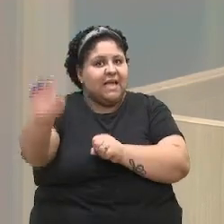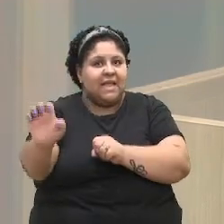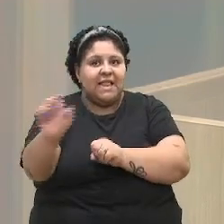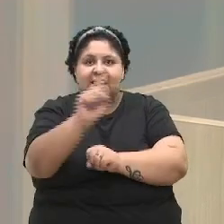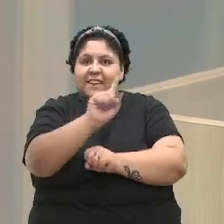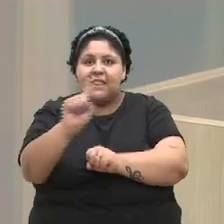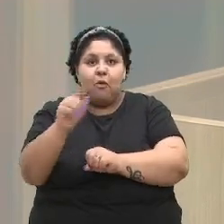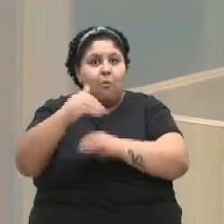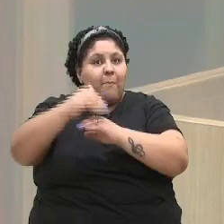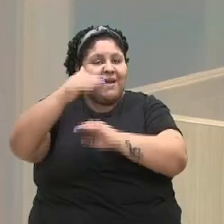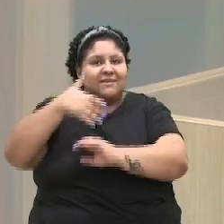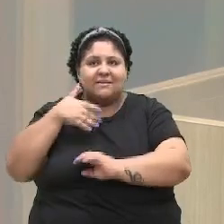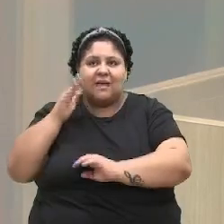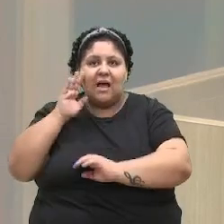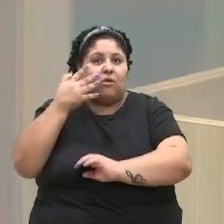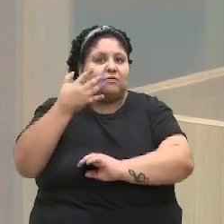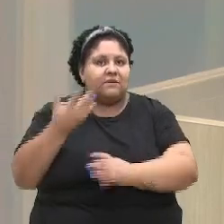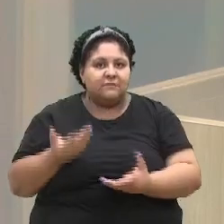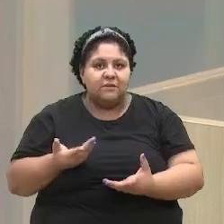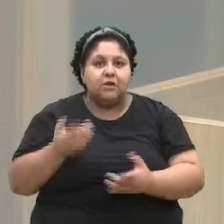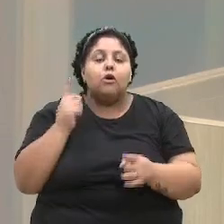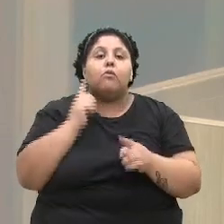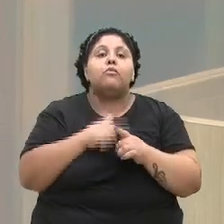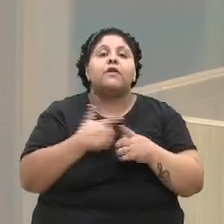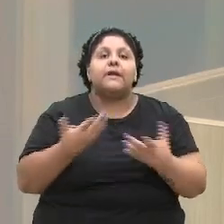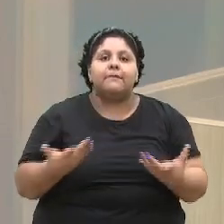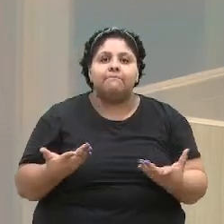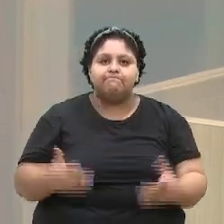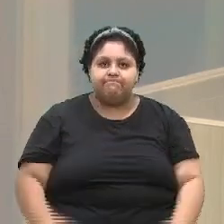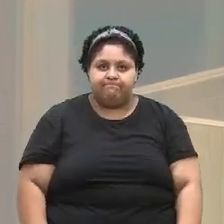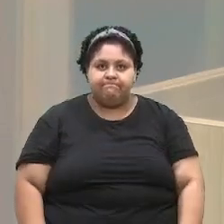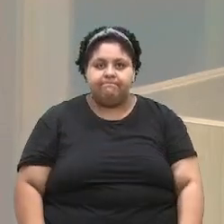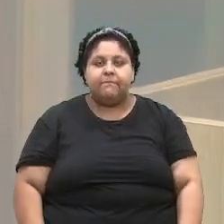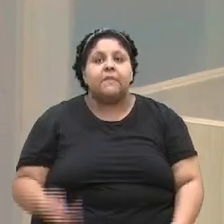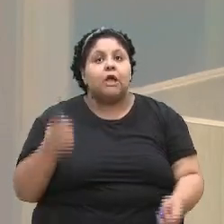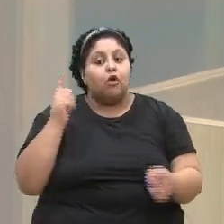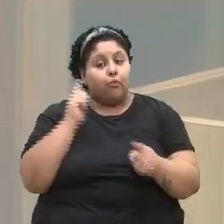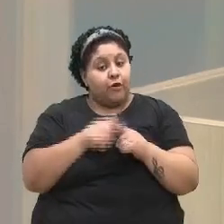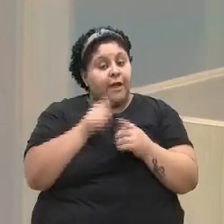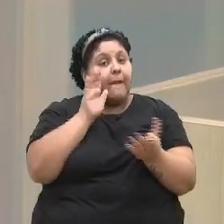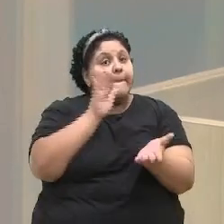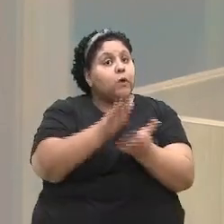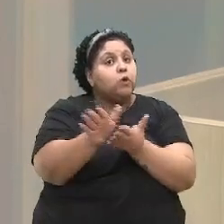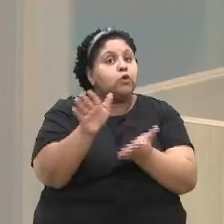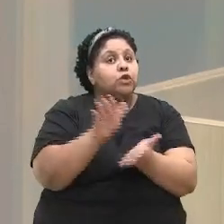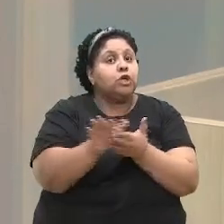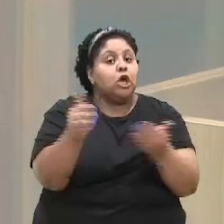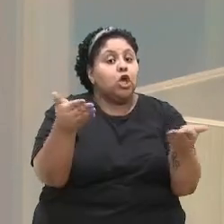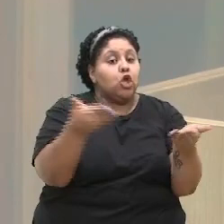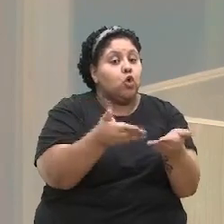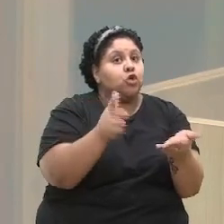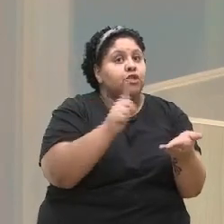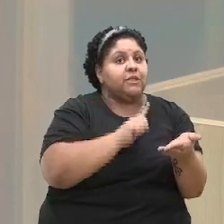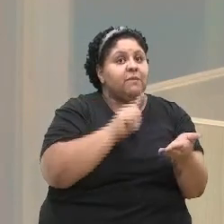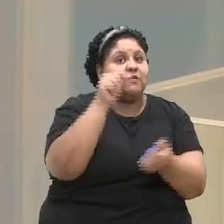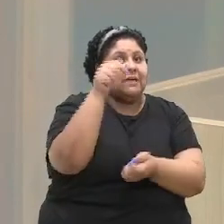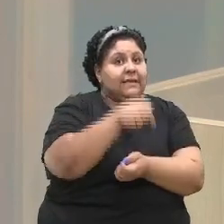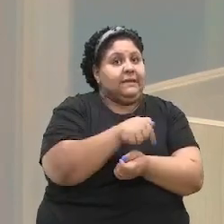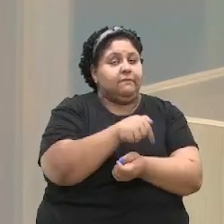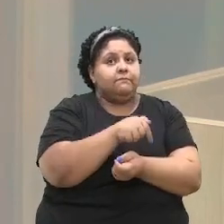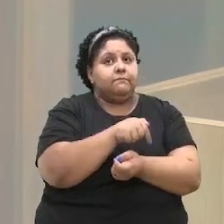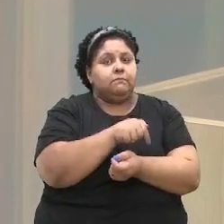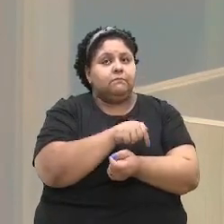mais acontecer por qual motivo porque a produção que hoje nós temos